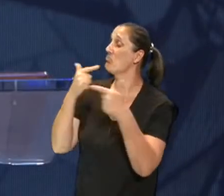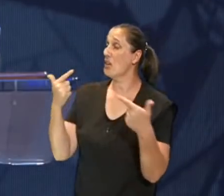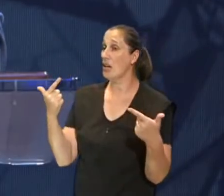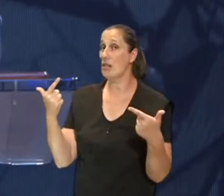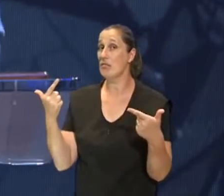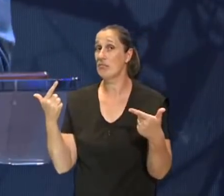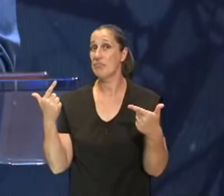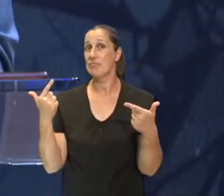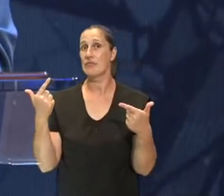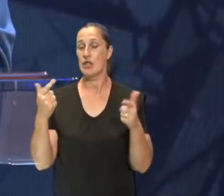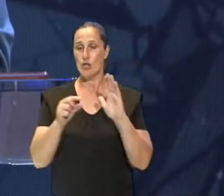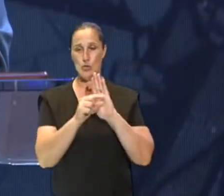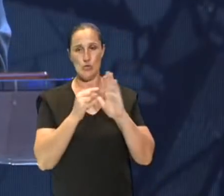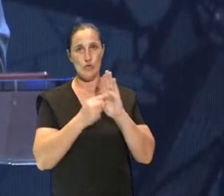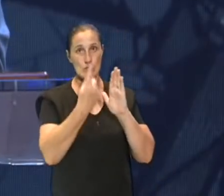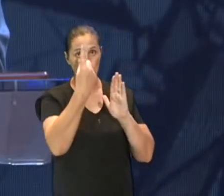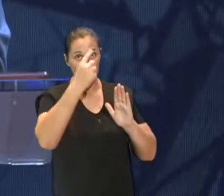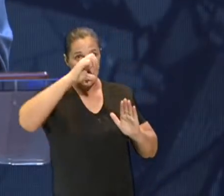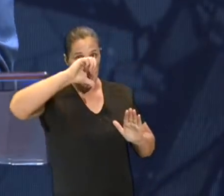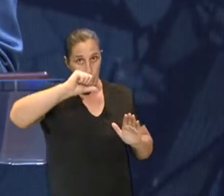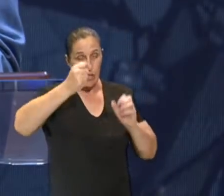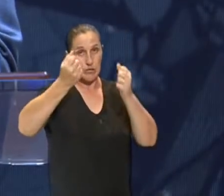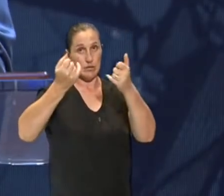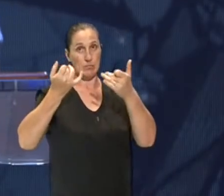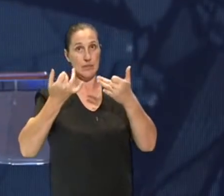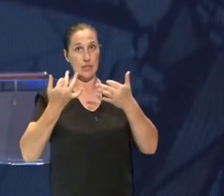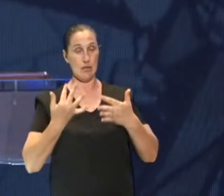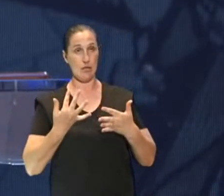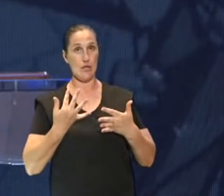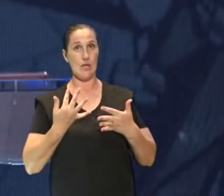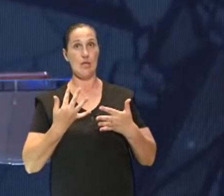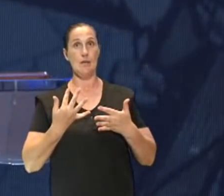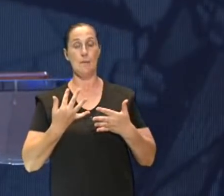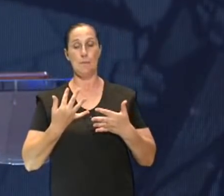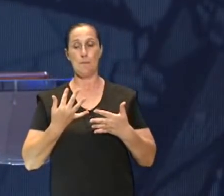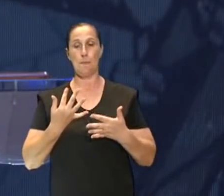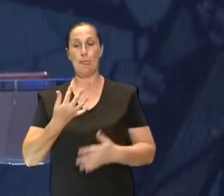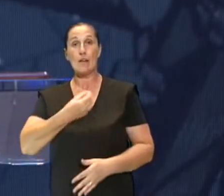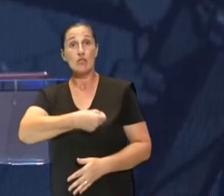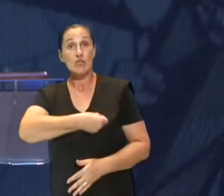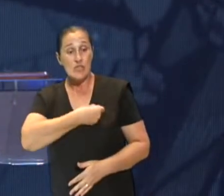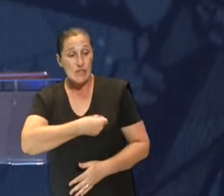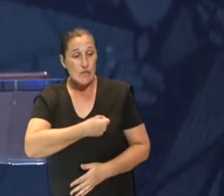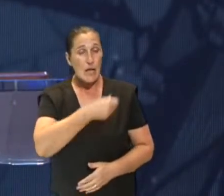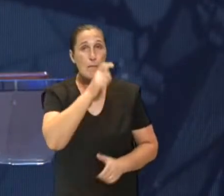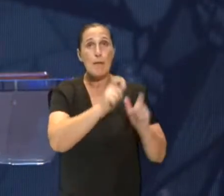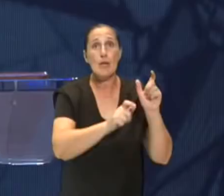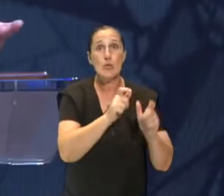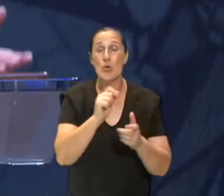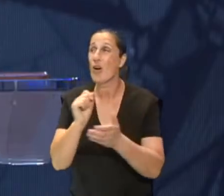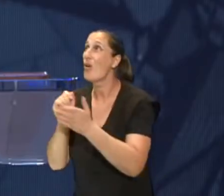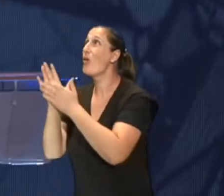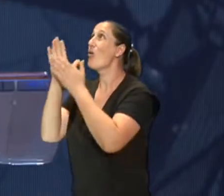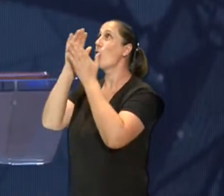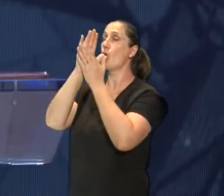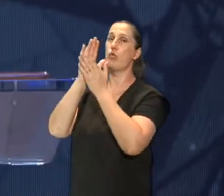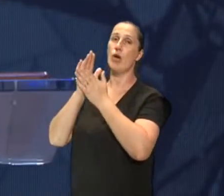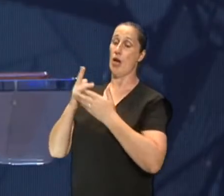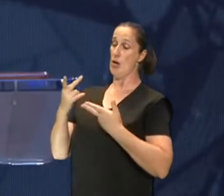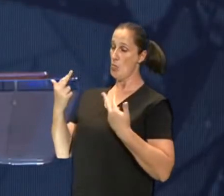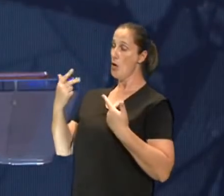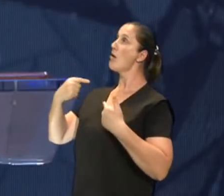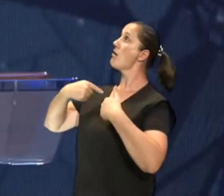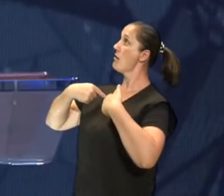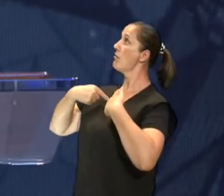vai dizer isso no versículo 19: o vivente é que te louva, como eu hoje faço.